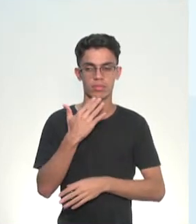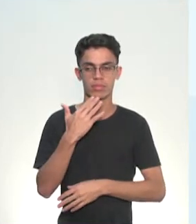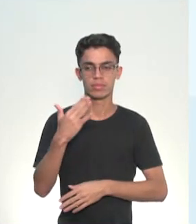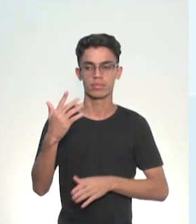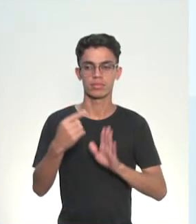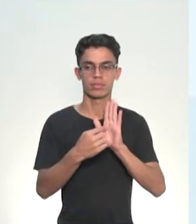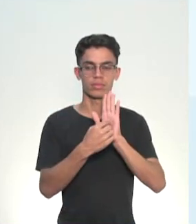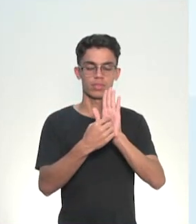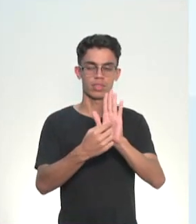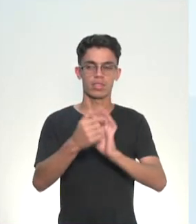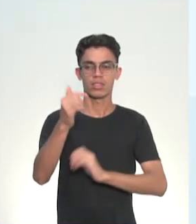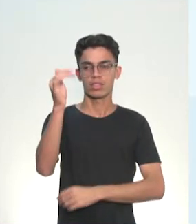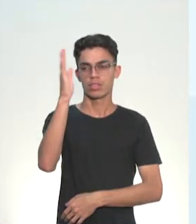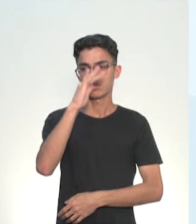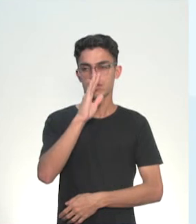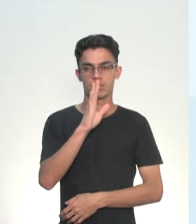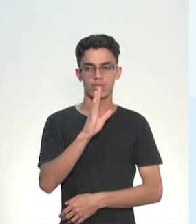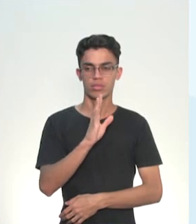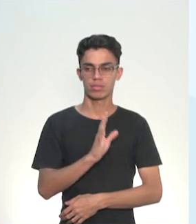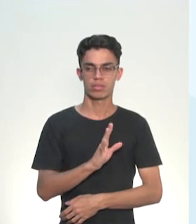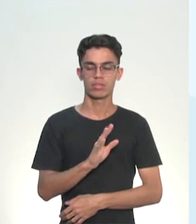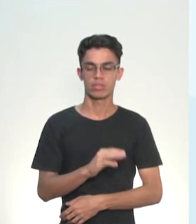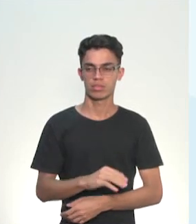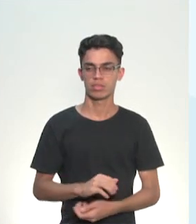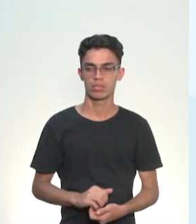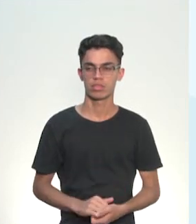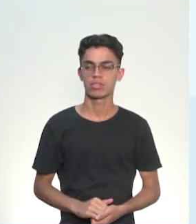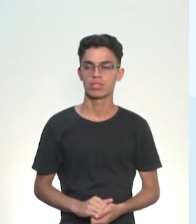mostrar o Brasil indígena, tá? Que aí é o